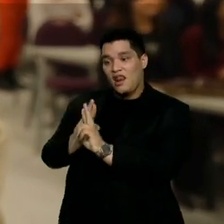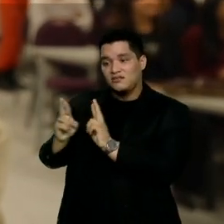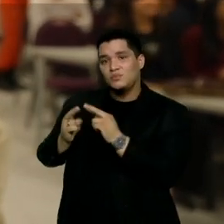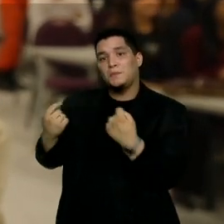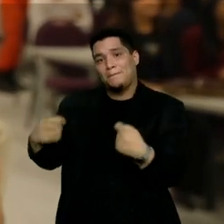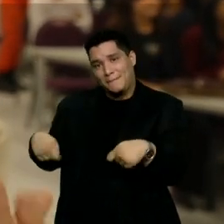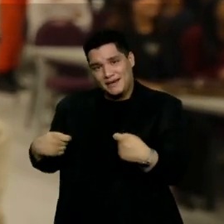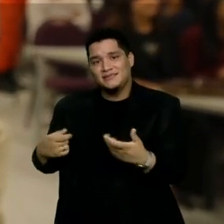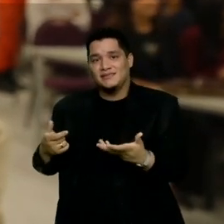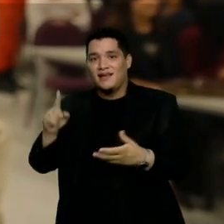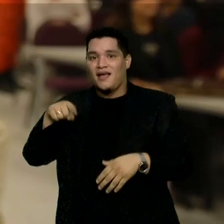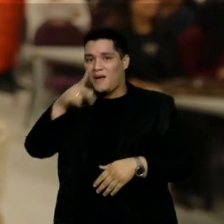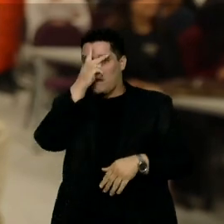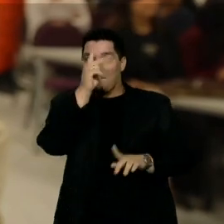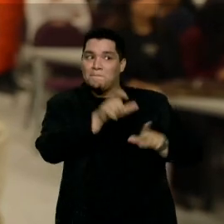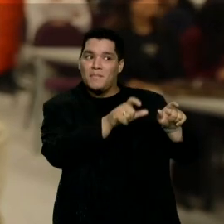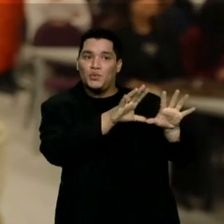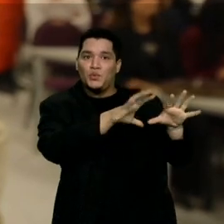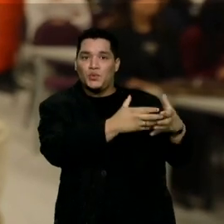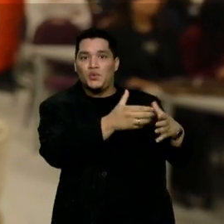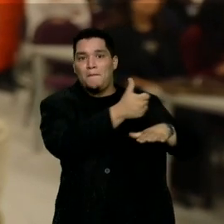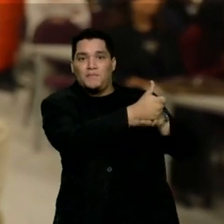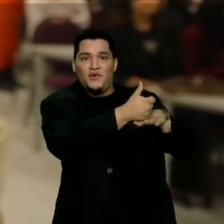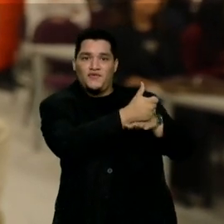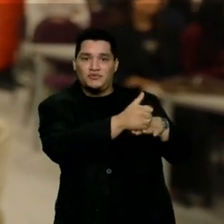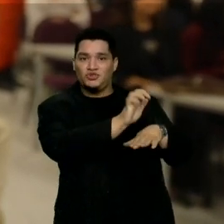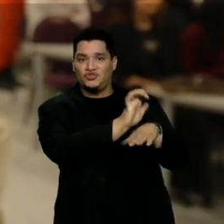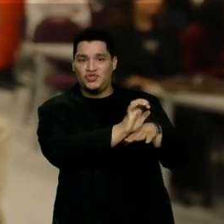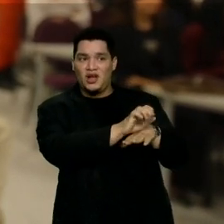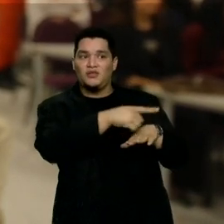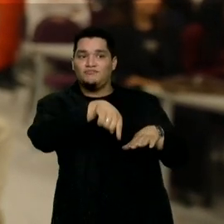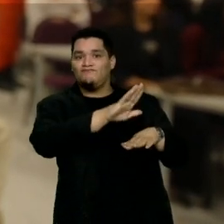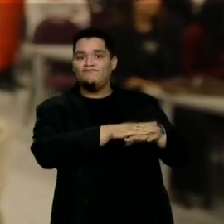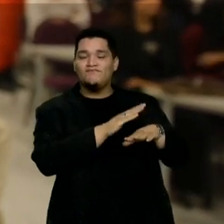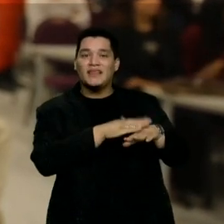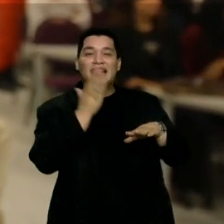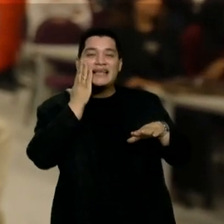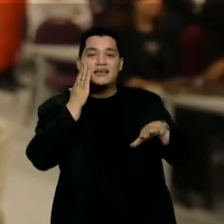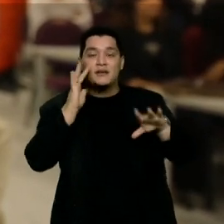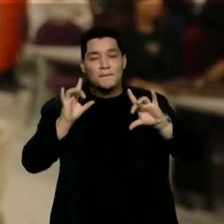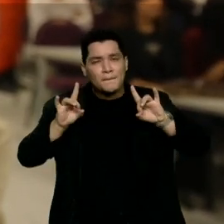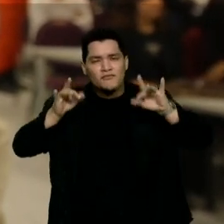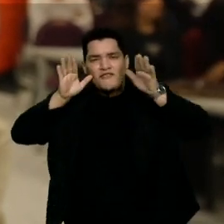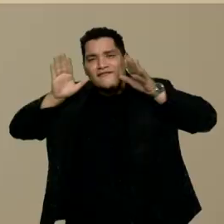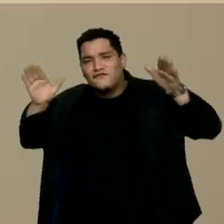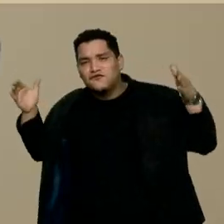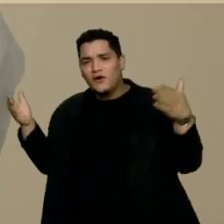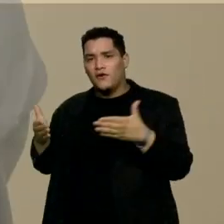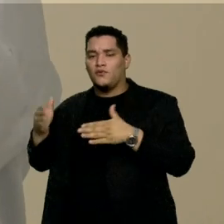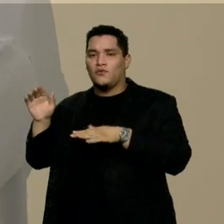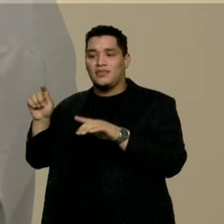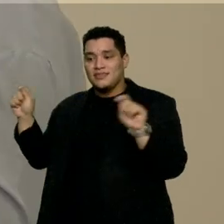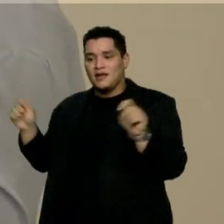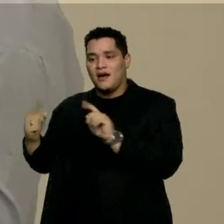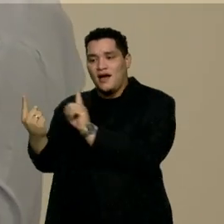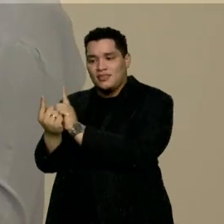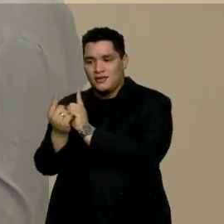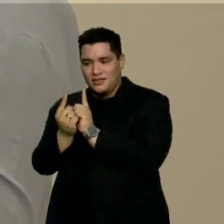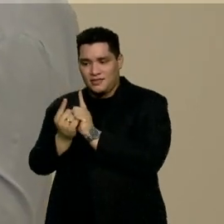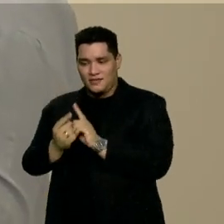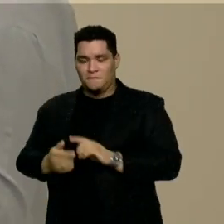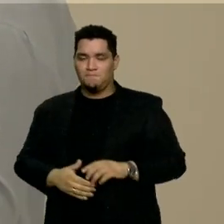de policiais de integrantes do estado que tenham a a especialidade e a humanidade de atendê-la o curso permitiu